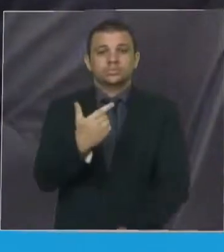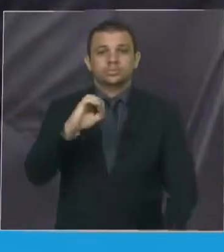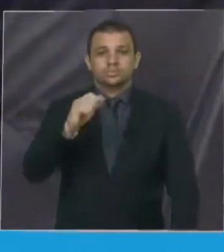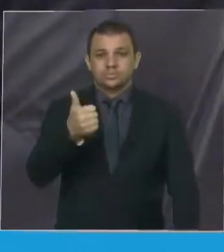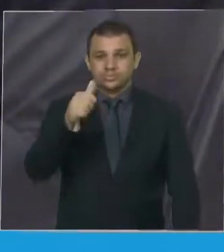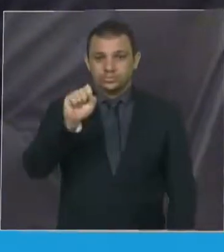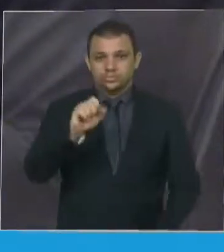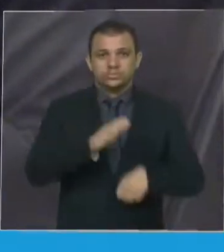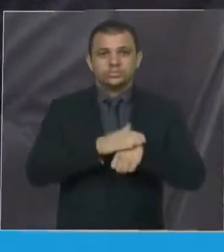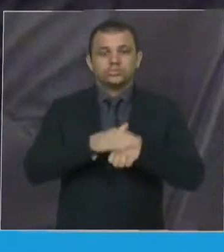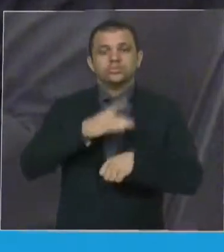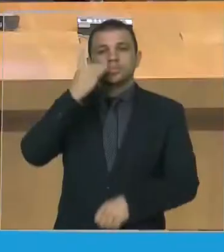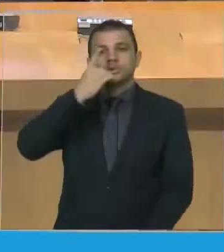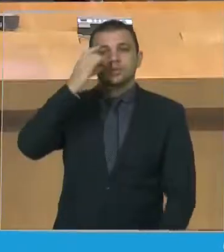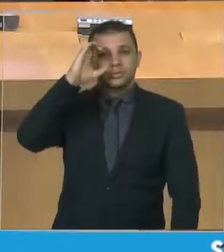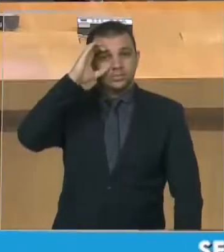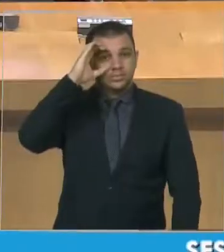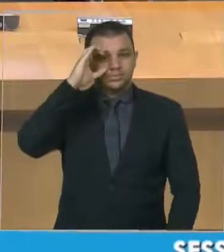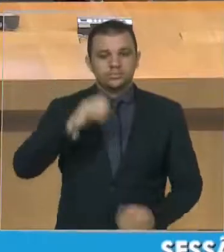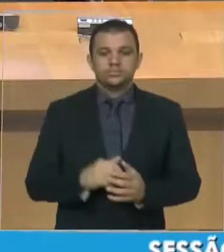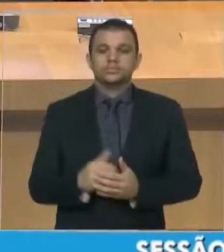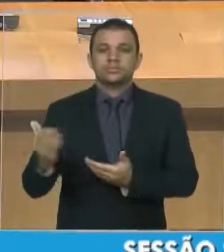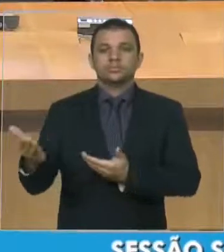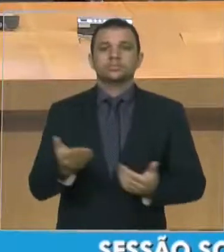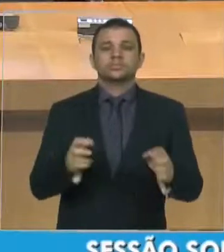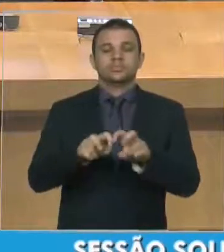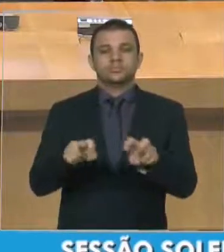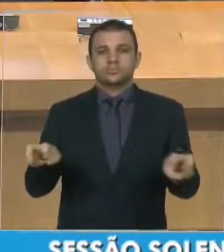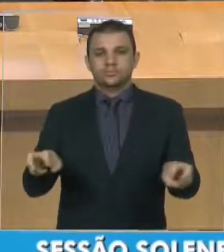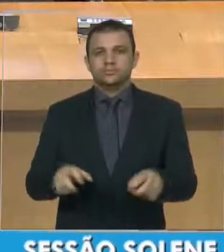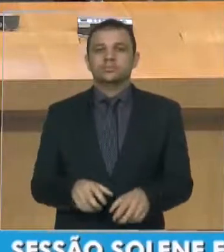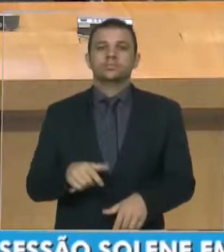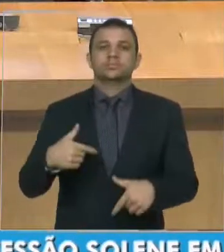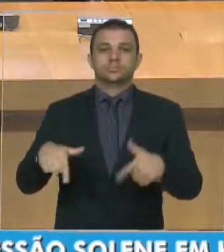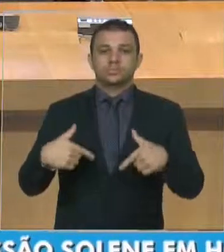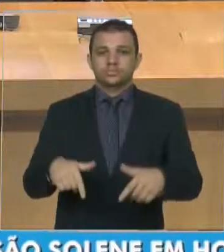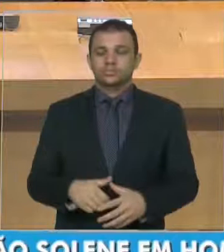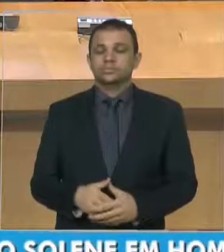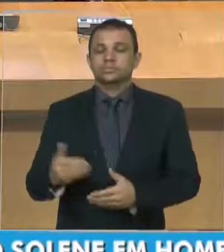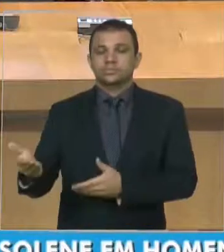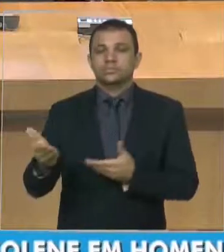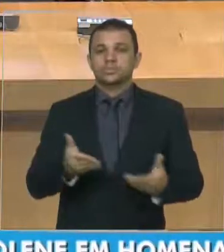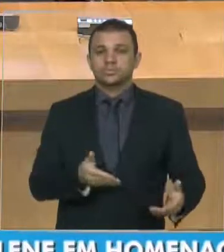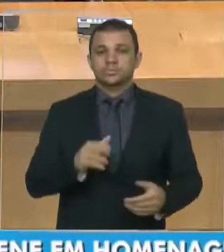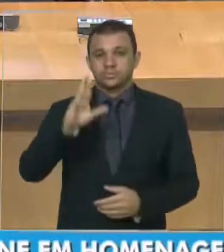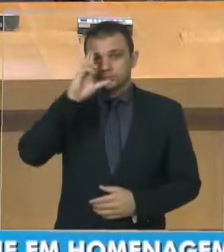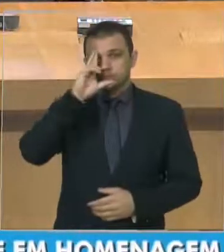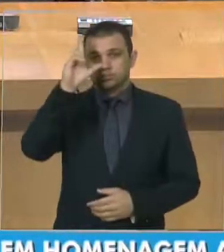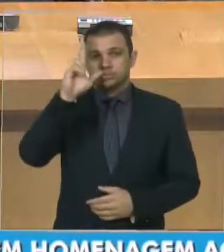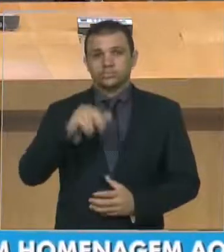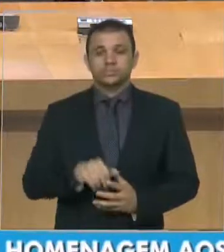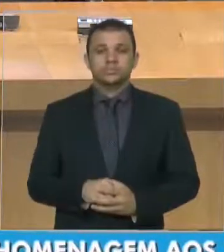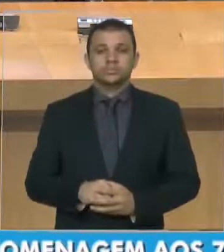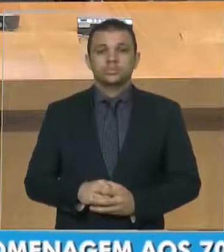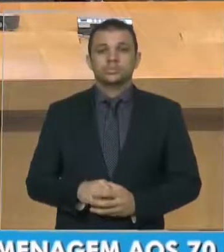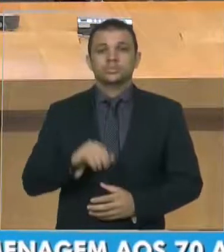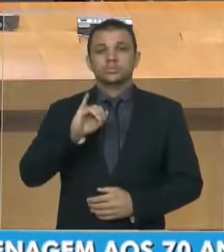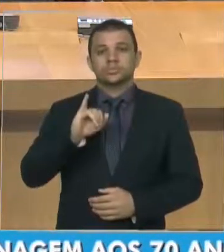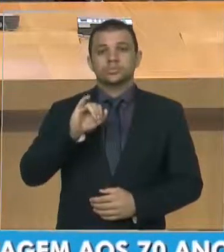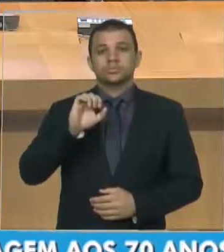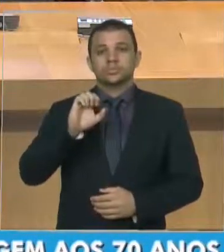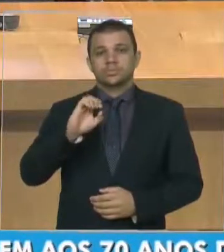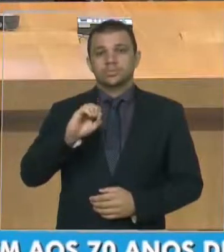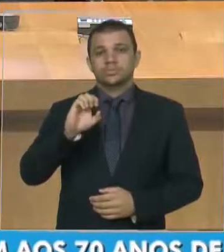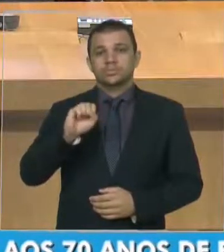deputado Cabo Campos. Convido para compor a mesa dos trabalhos o excelentíssimo senhor Yosser